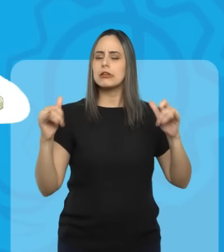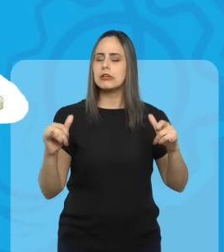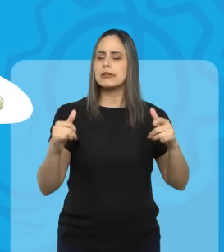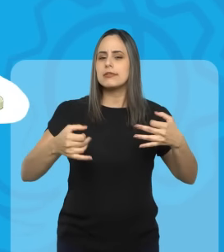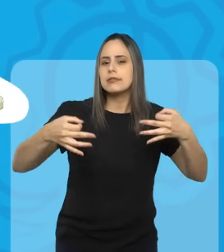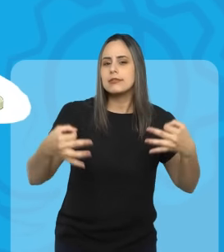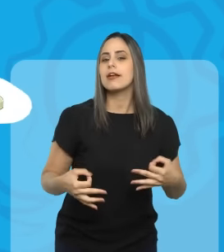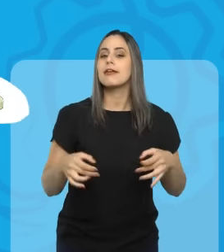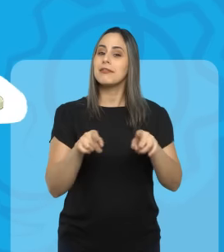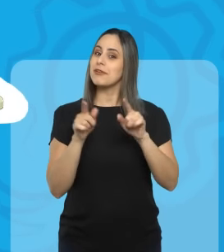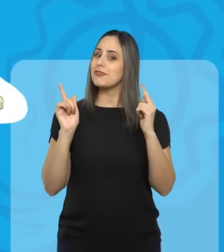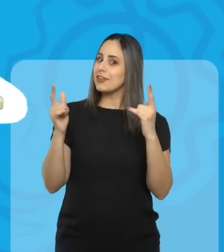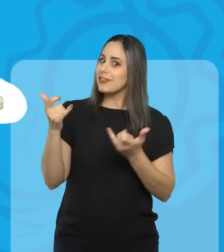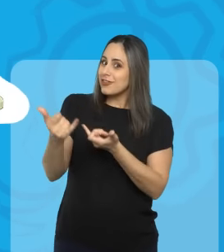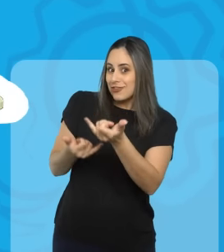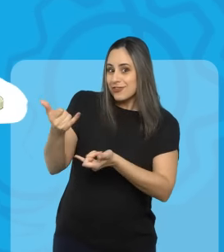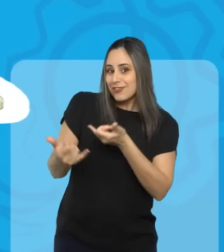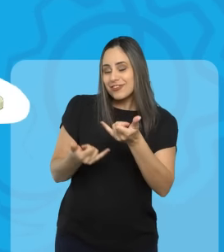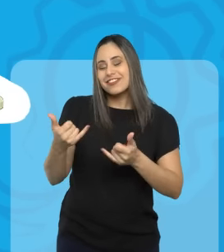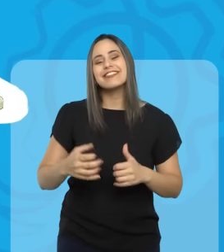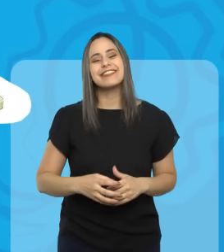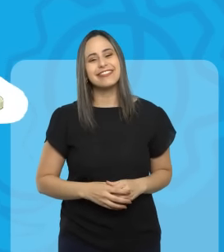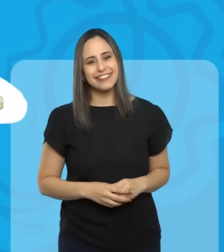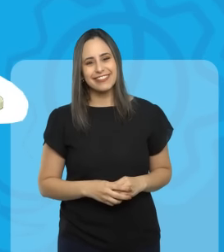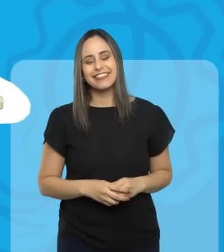diversão gamificada.